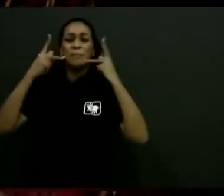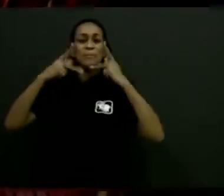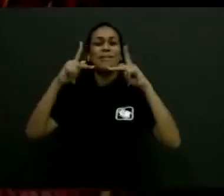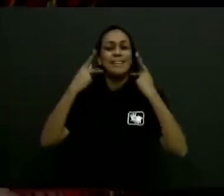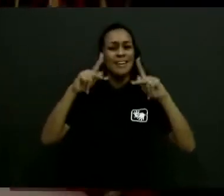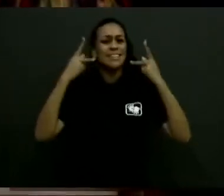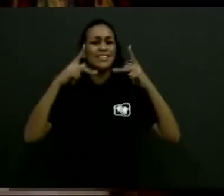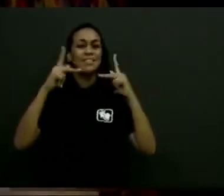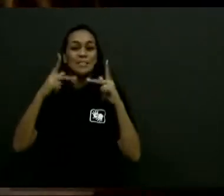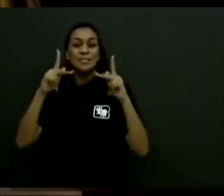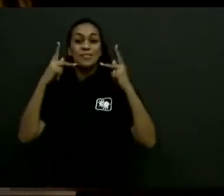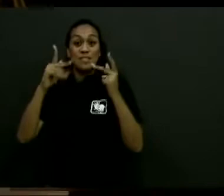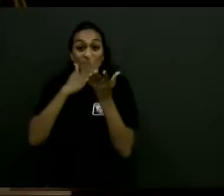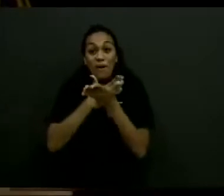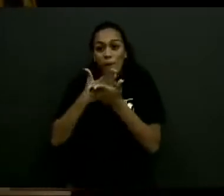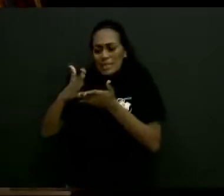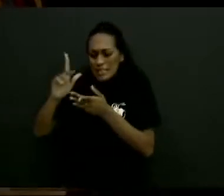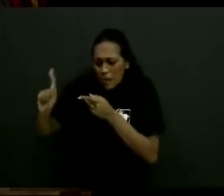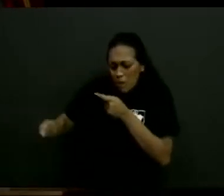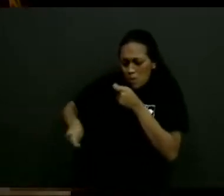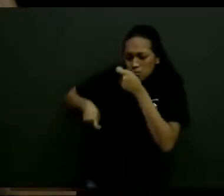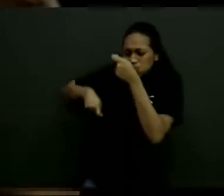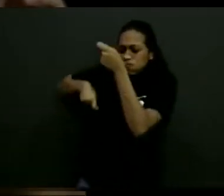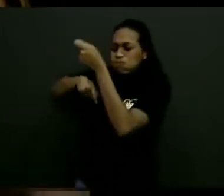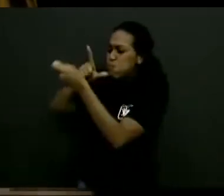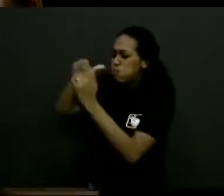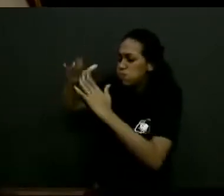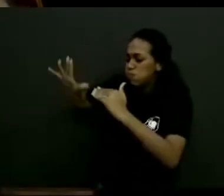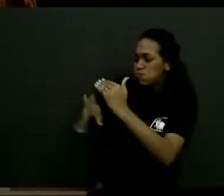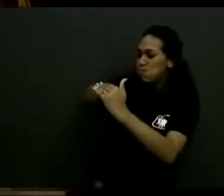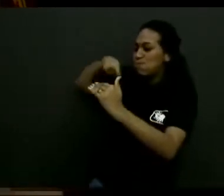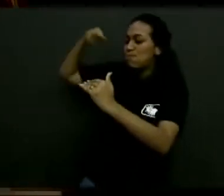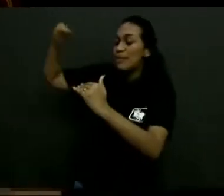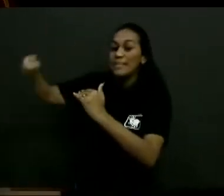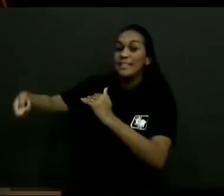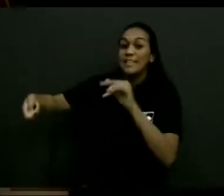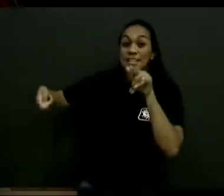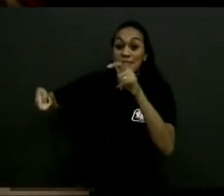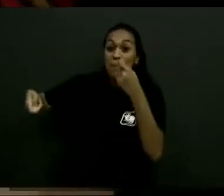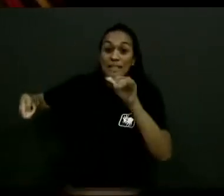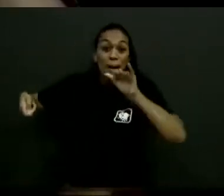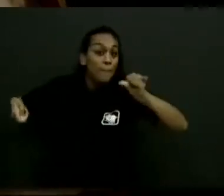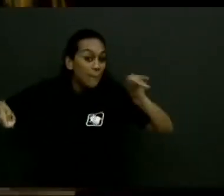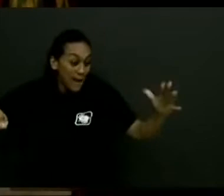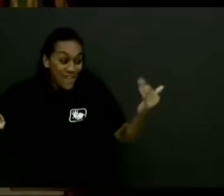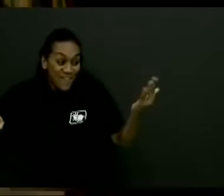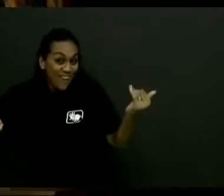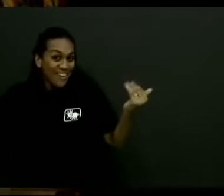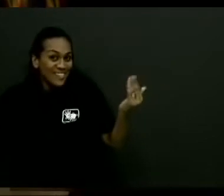puxar. Sobre minha palavra lance a rede ao mar,